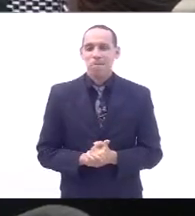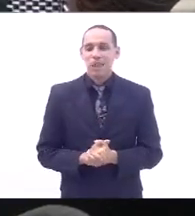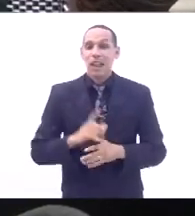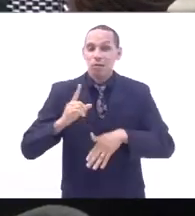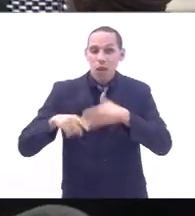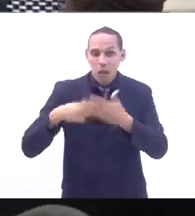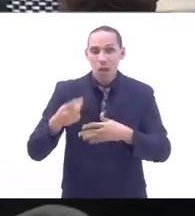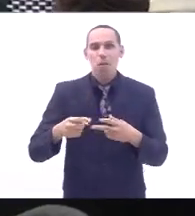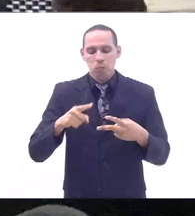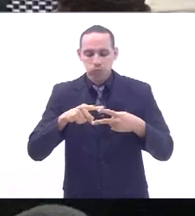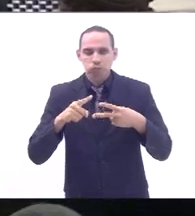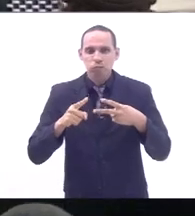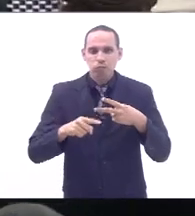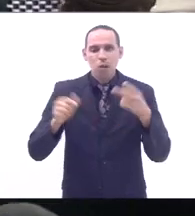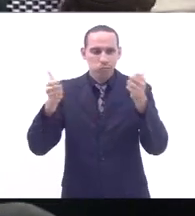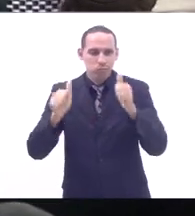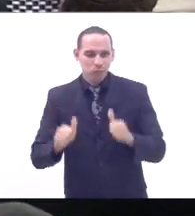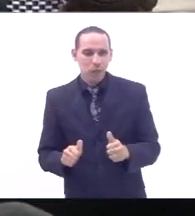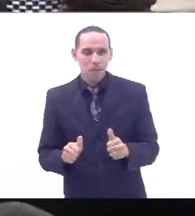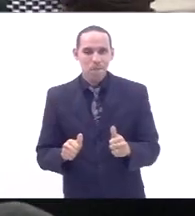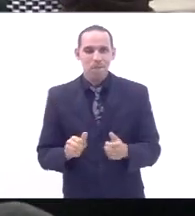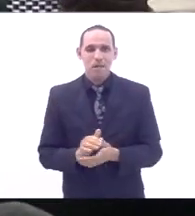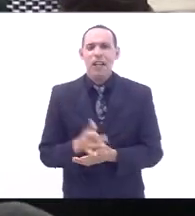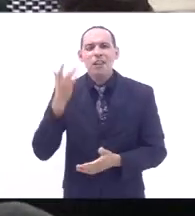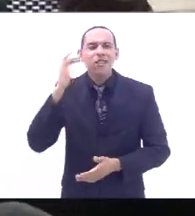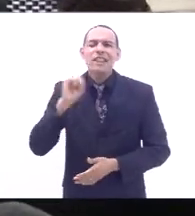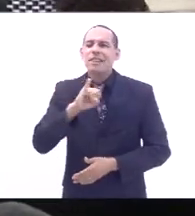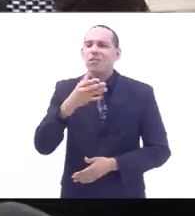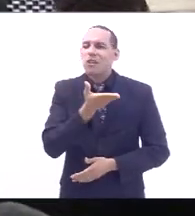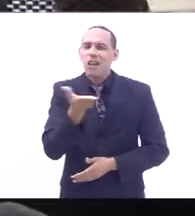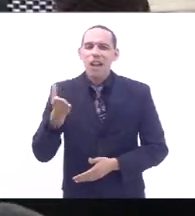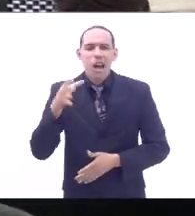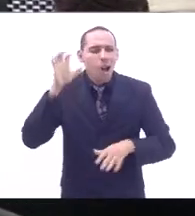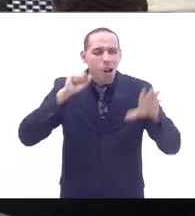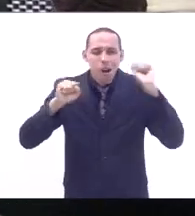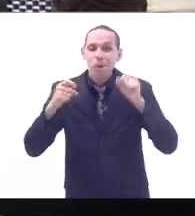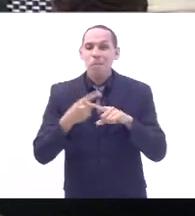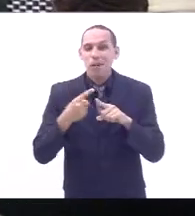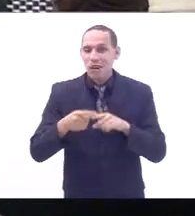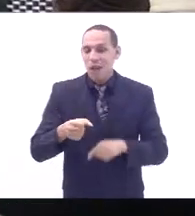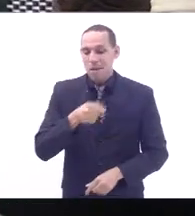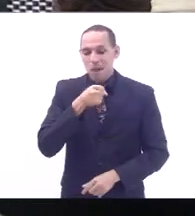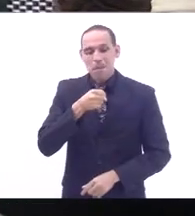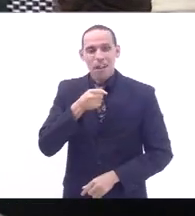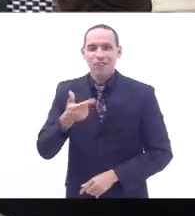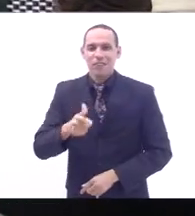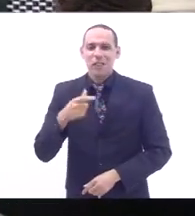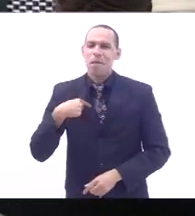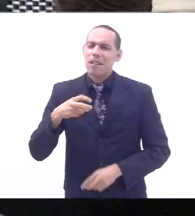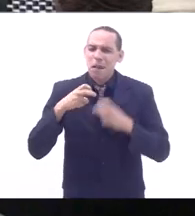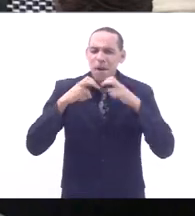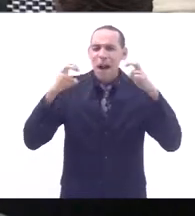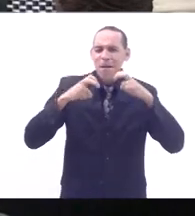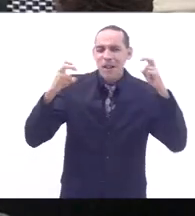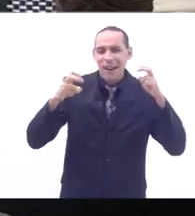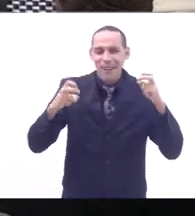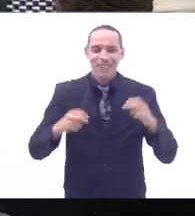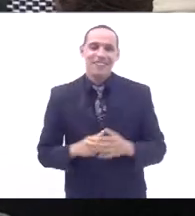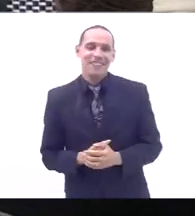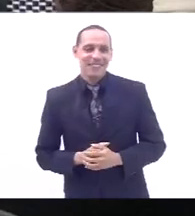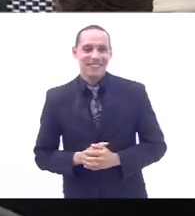depois para Urula. Eu não sei se vocês vão ouvir direito, a gente não tem microfone, mas eu vou berrar o possível.